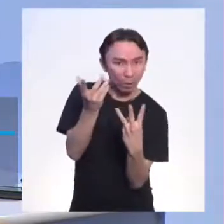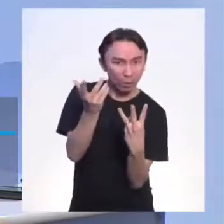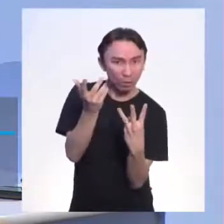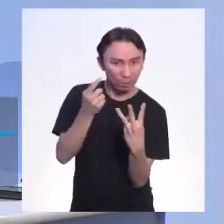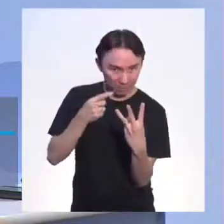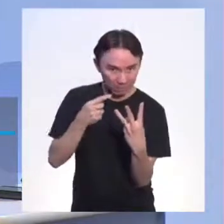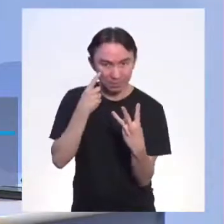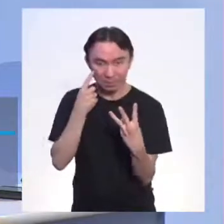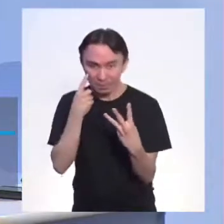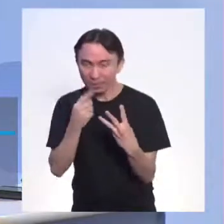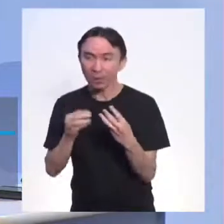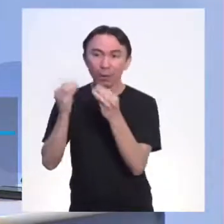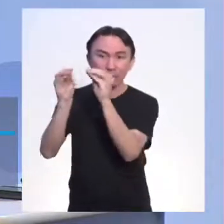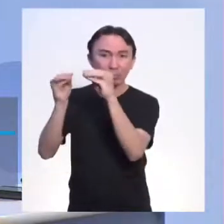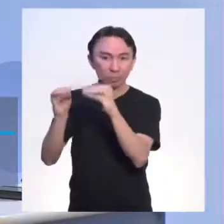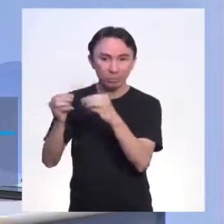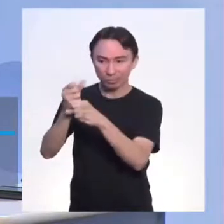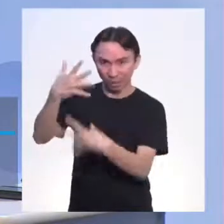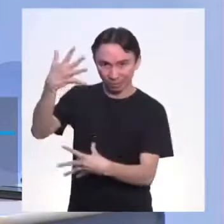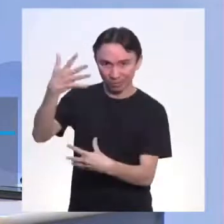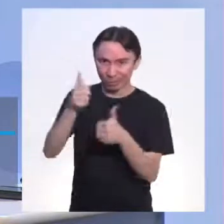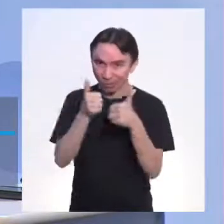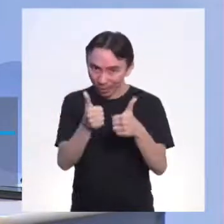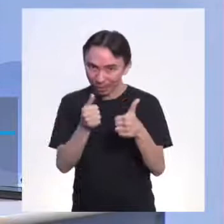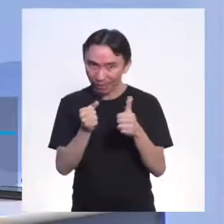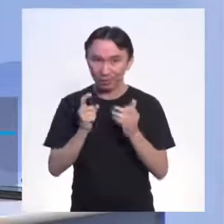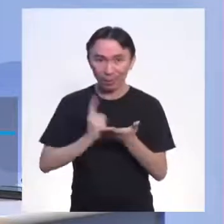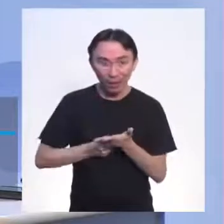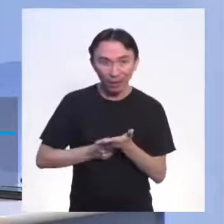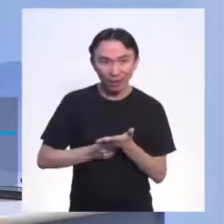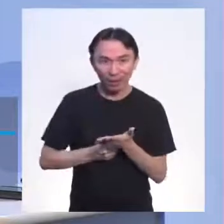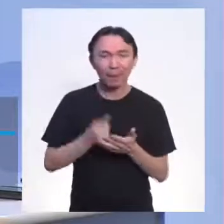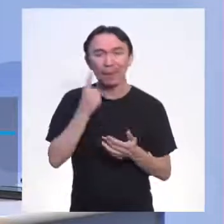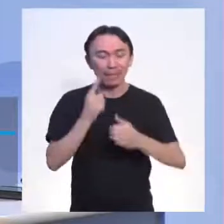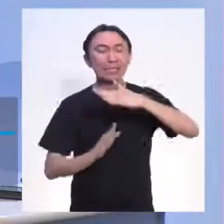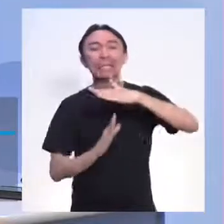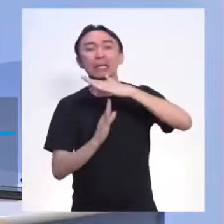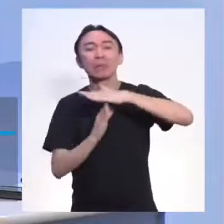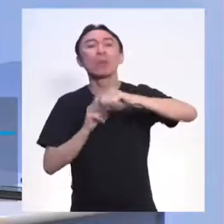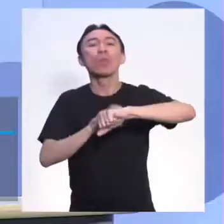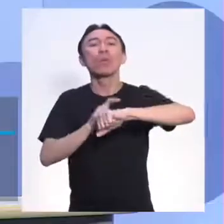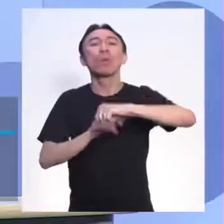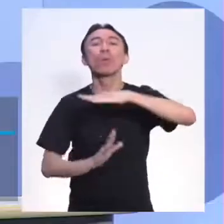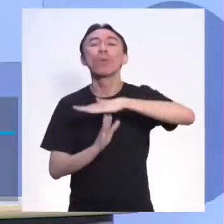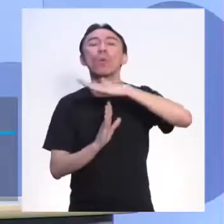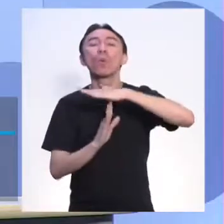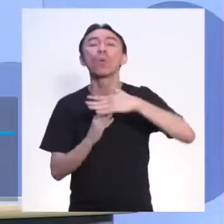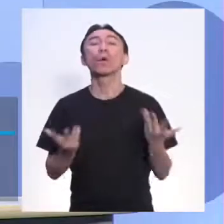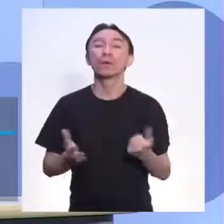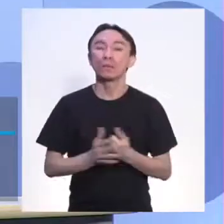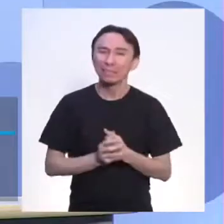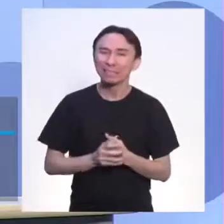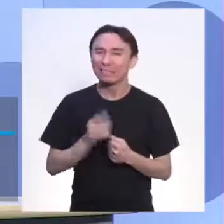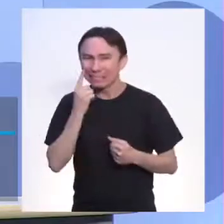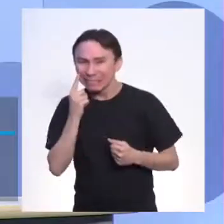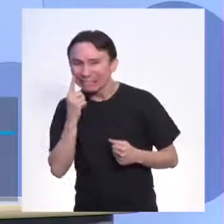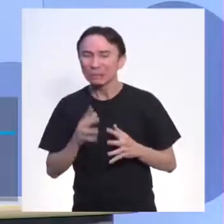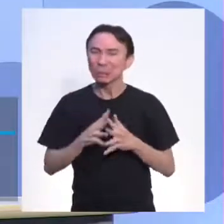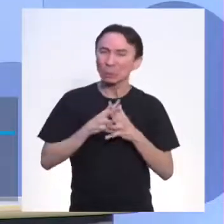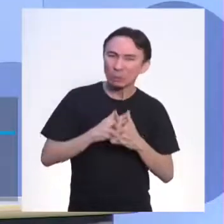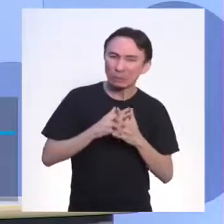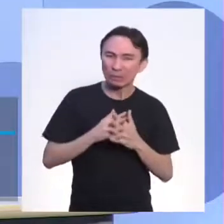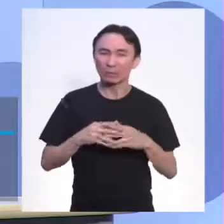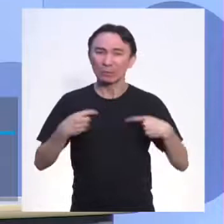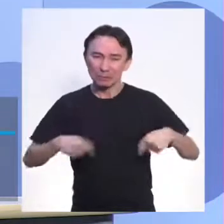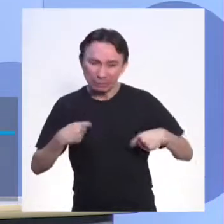E coloca lá no chat para mim, ok? Professora Roberta, quanto tempo para essa atividade? Olha, essa é um pouquinho mais complicada, porque eles vão ter que